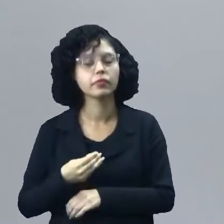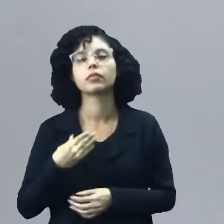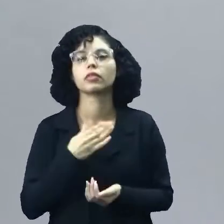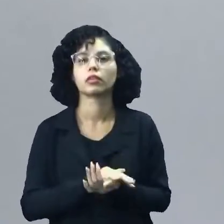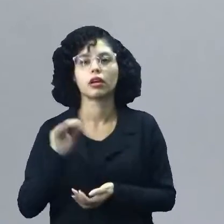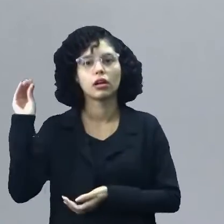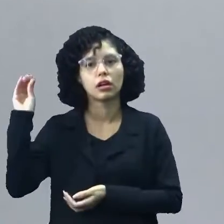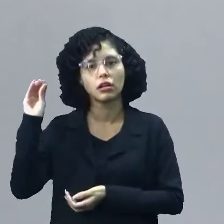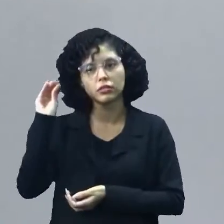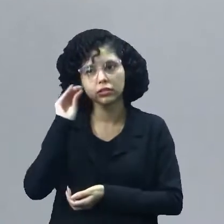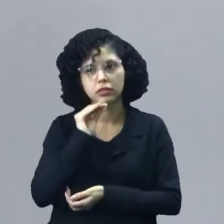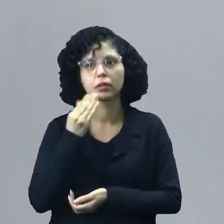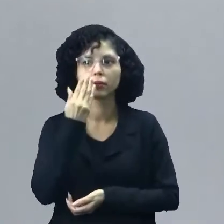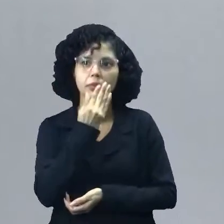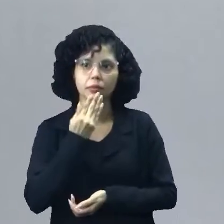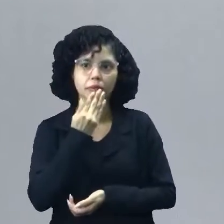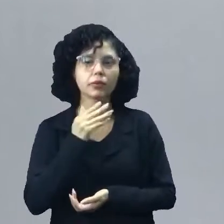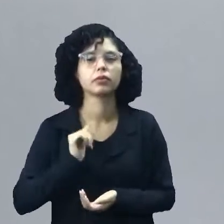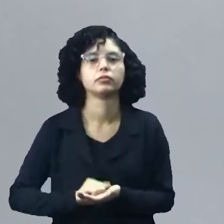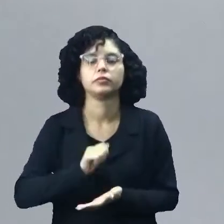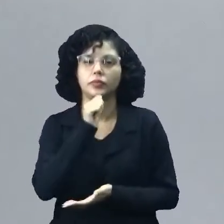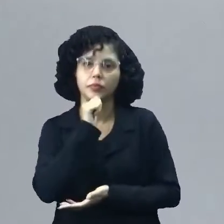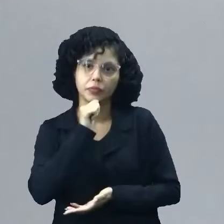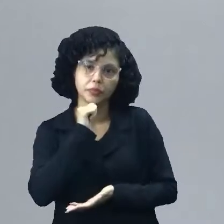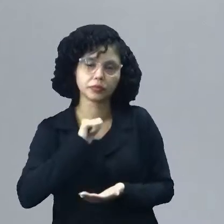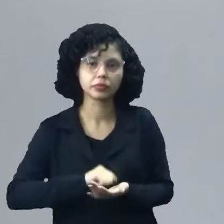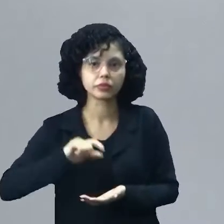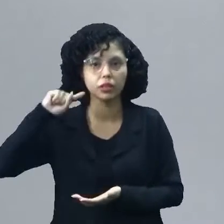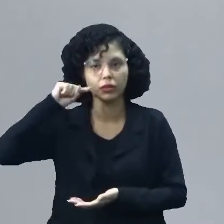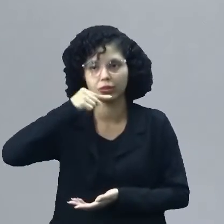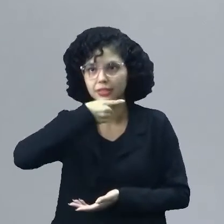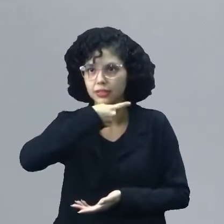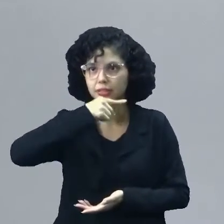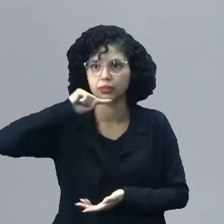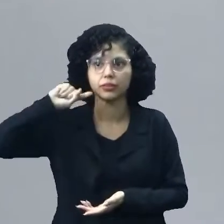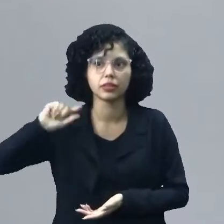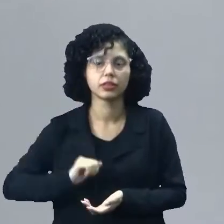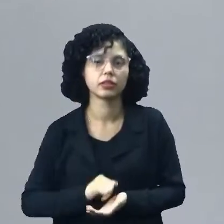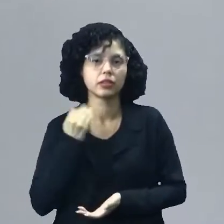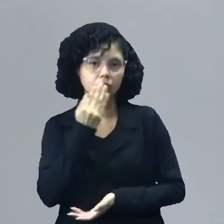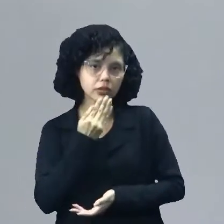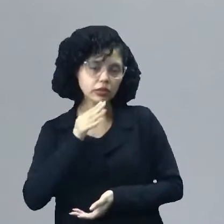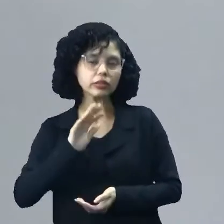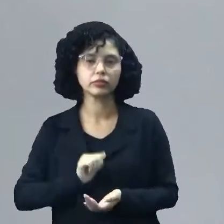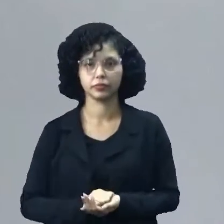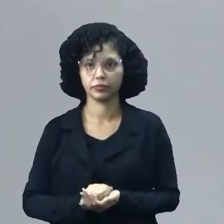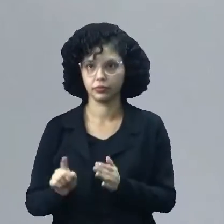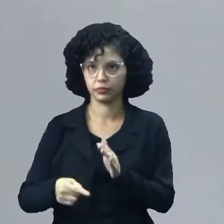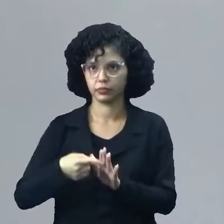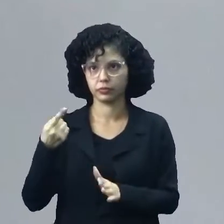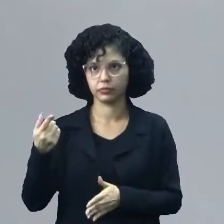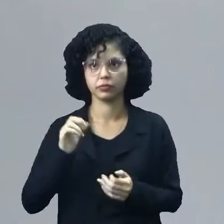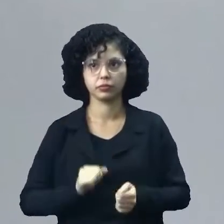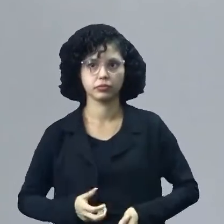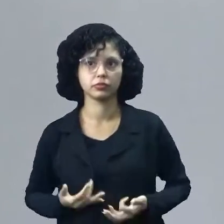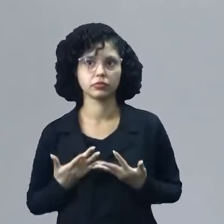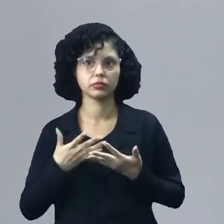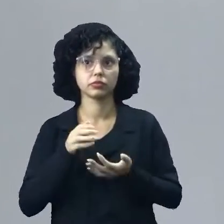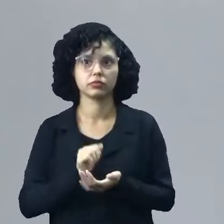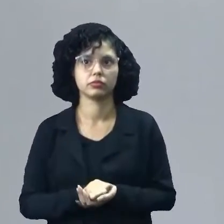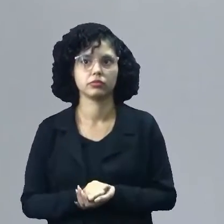açúcar nesse período, entre o século XVI, e o século XVII. Então, a gente tem o primeiro motivo, a primeira